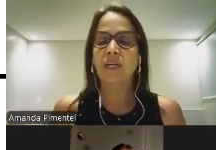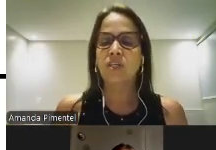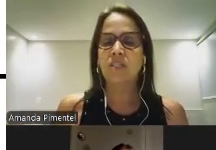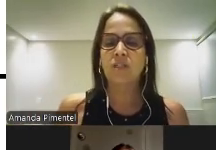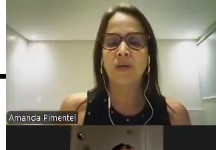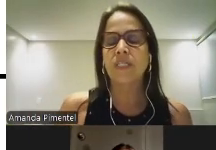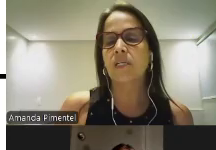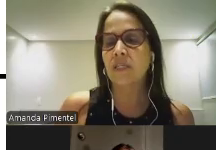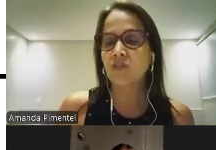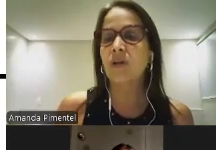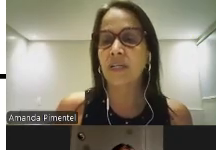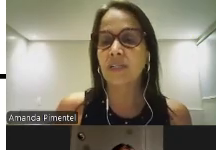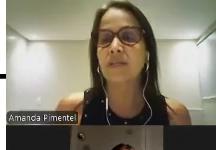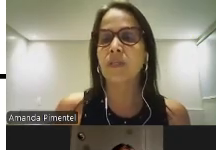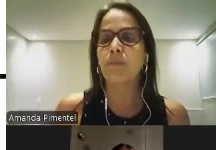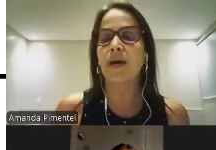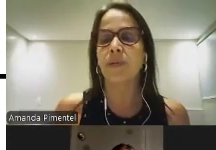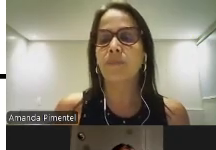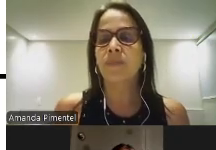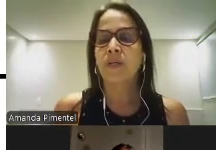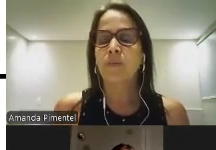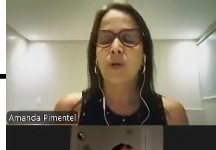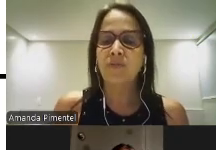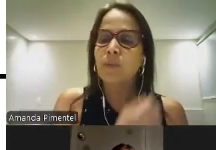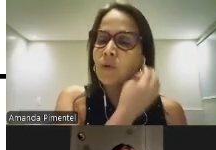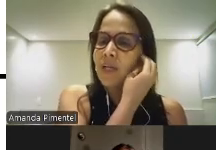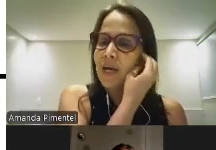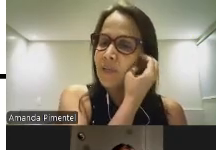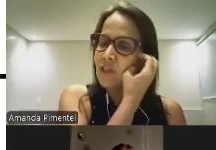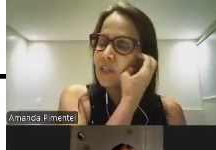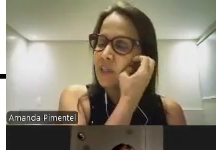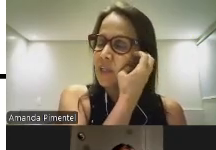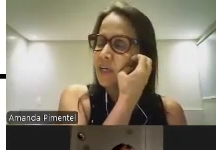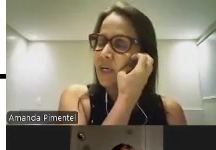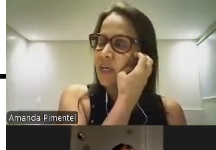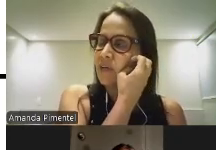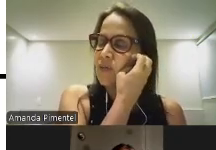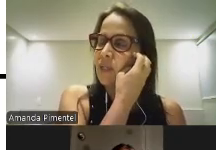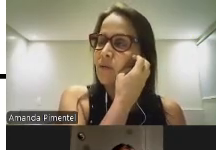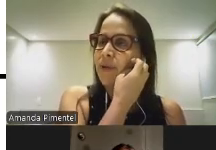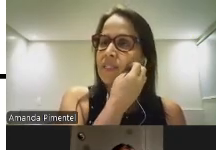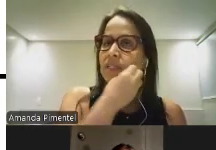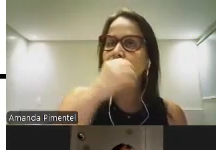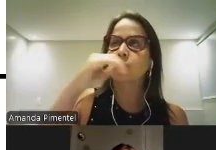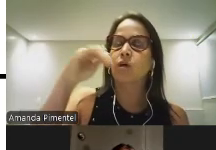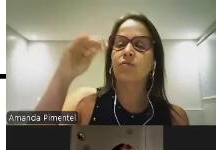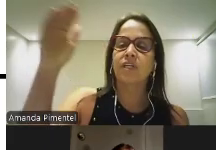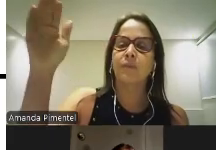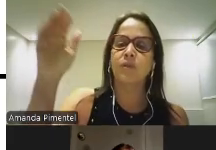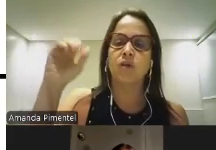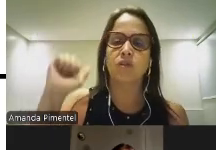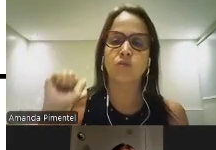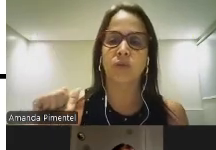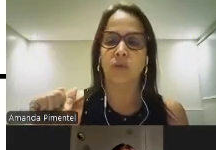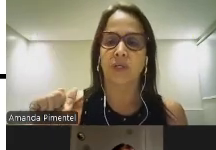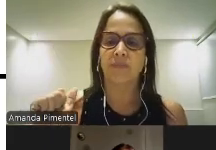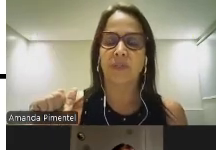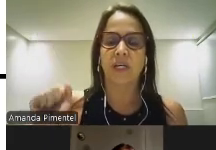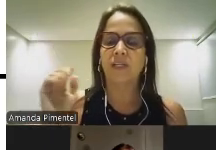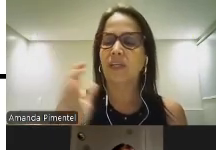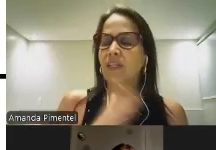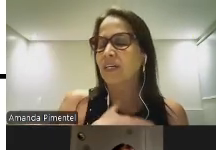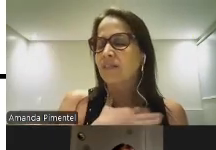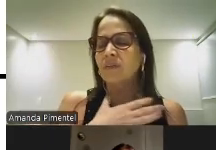grave, desde que esses pacientes sejam intolerantes ao CPAP. Porque vamos combinar, minha gente, você tem um paciente com 90 episódios por